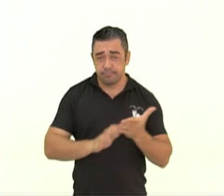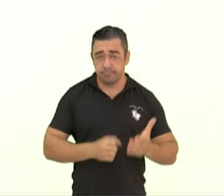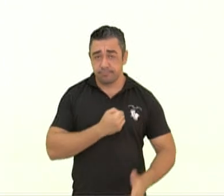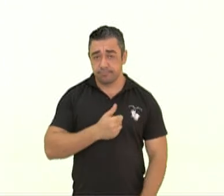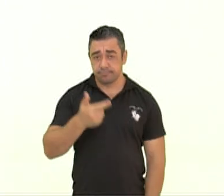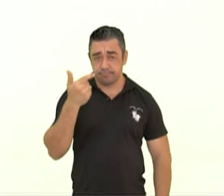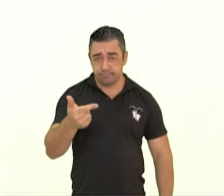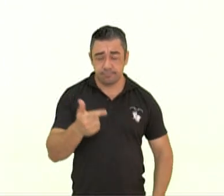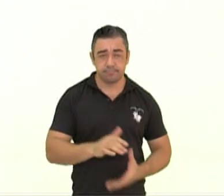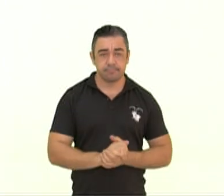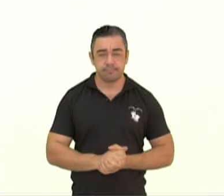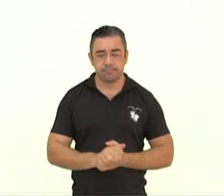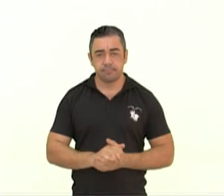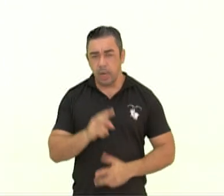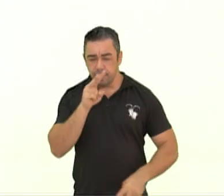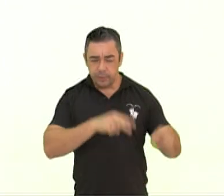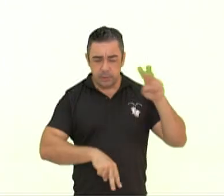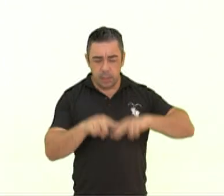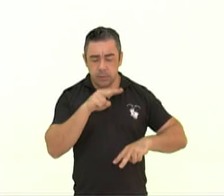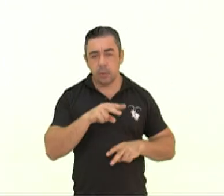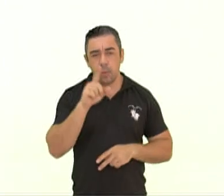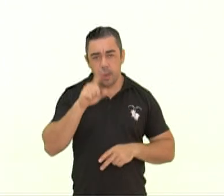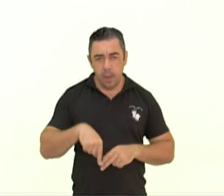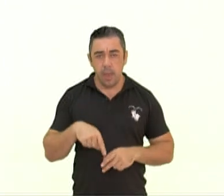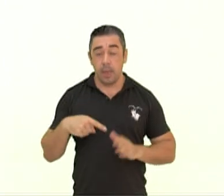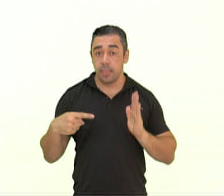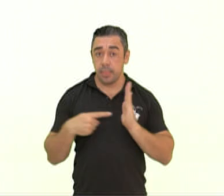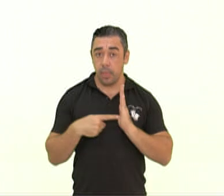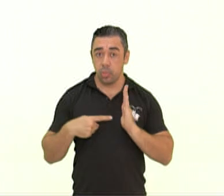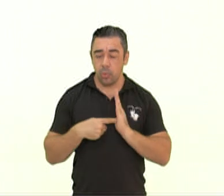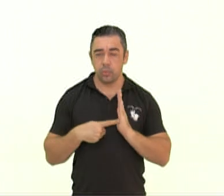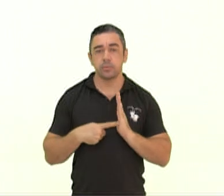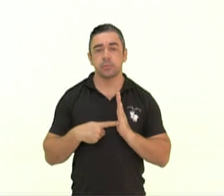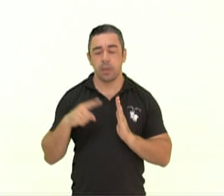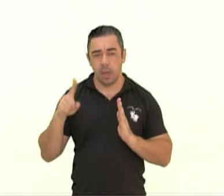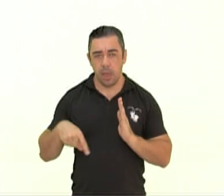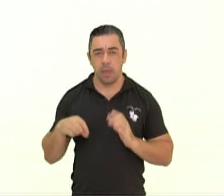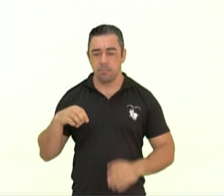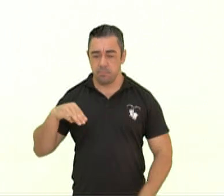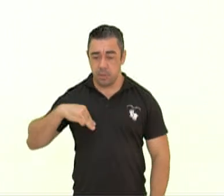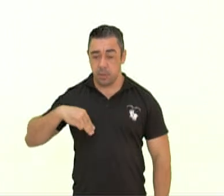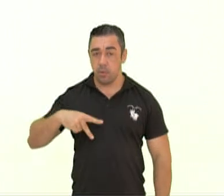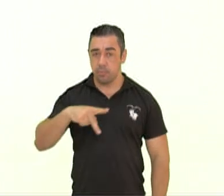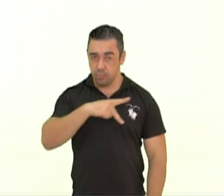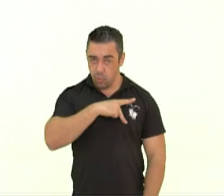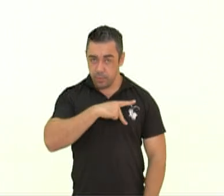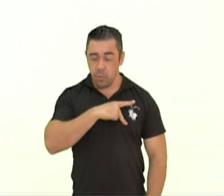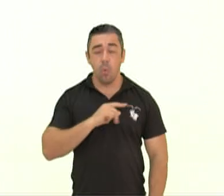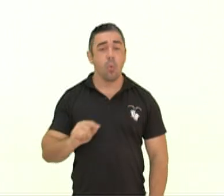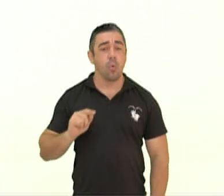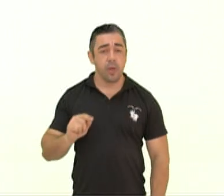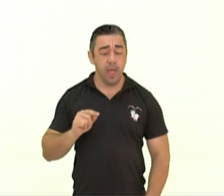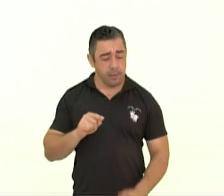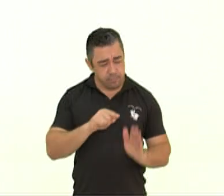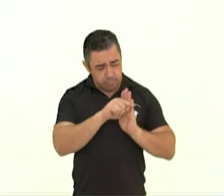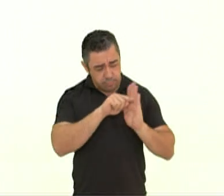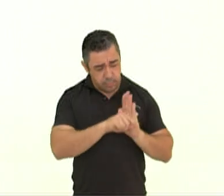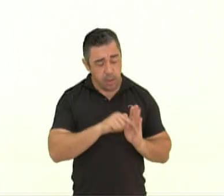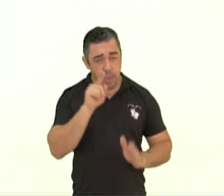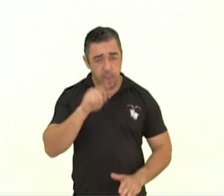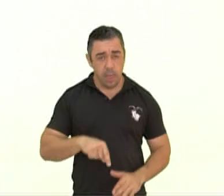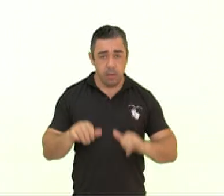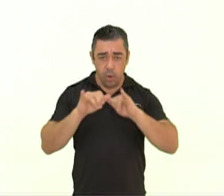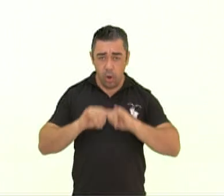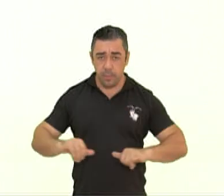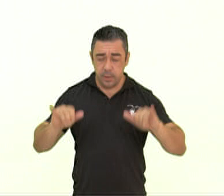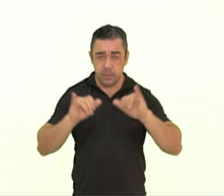Atividade 2. A fiscalização é feita por denúncias ao Ministério Público que investiga os comerciais